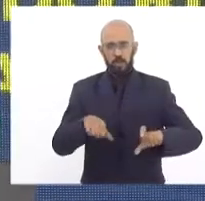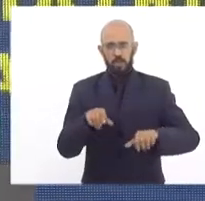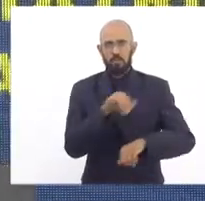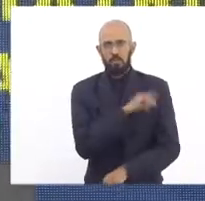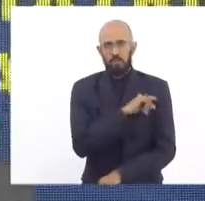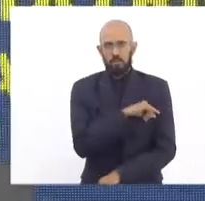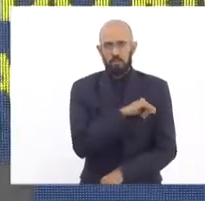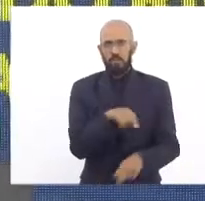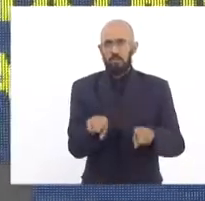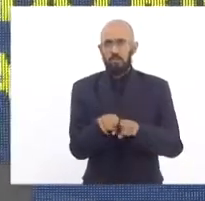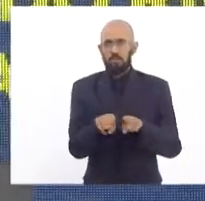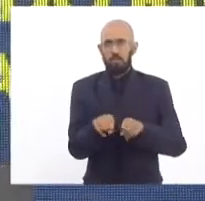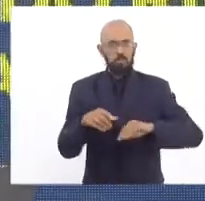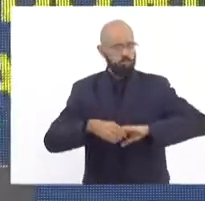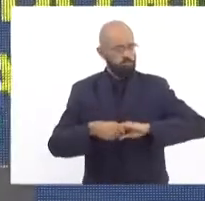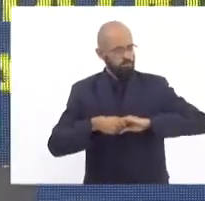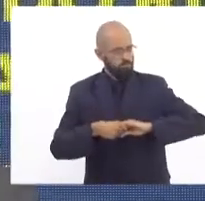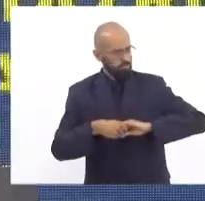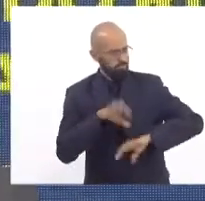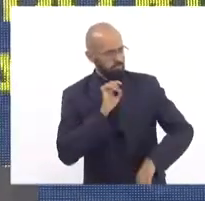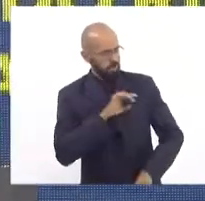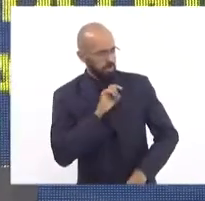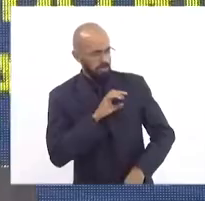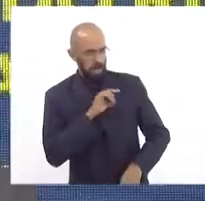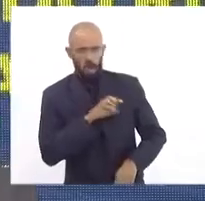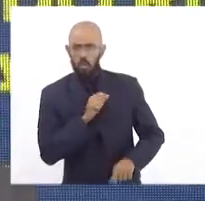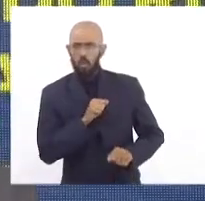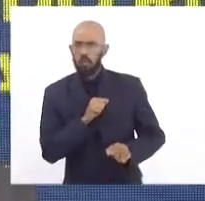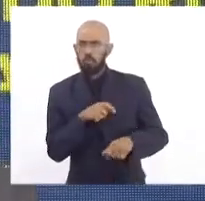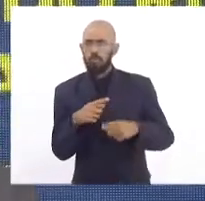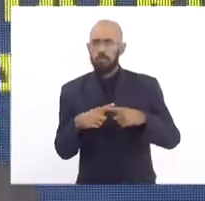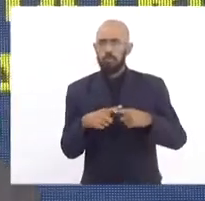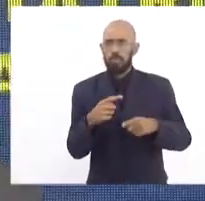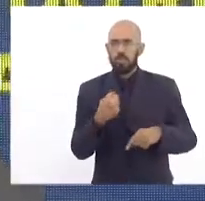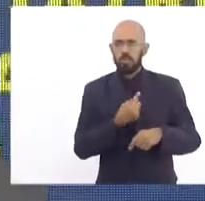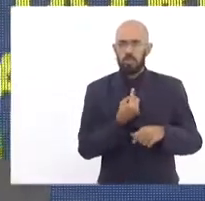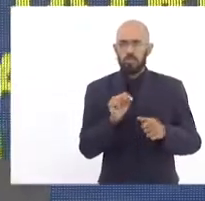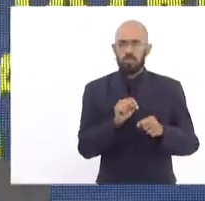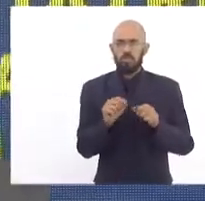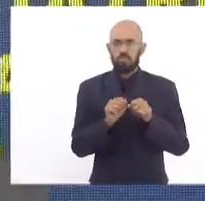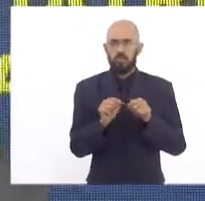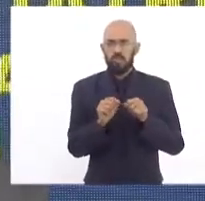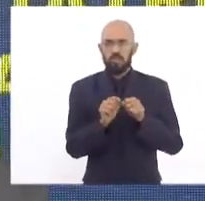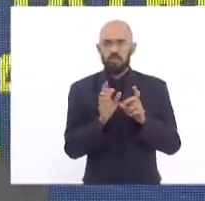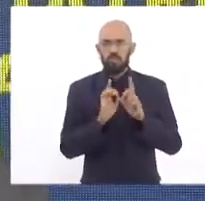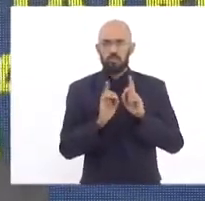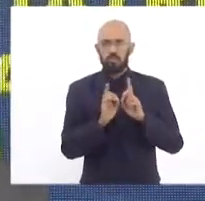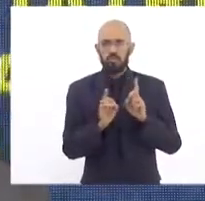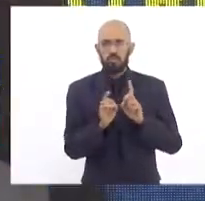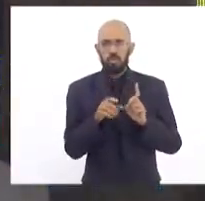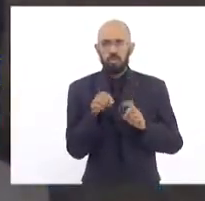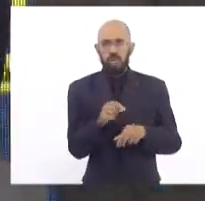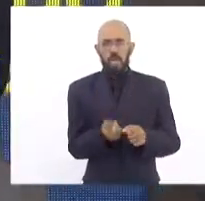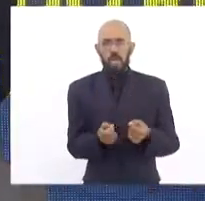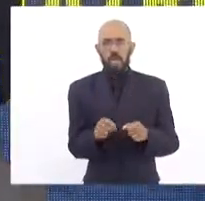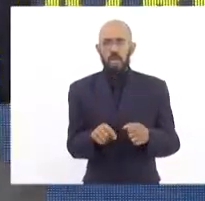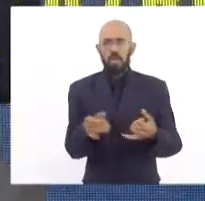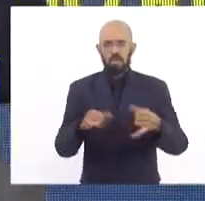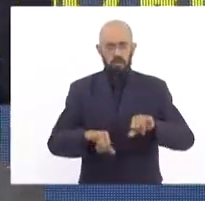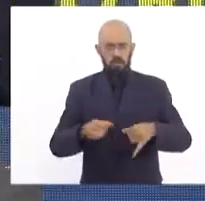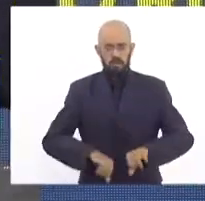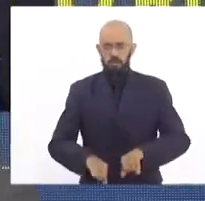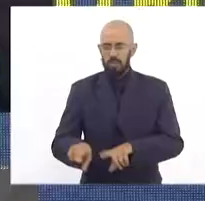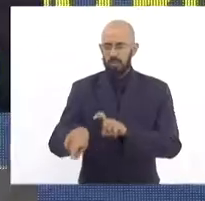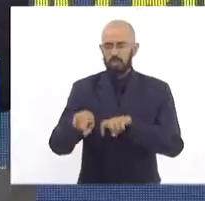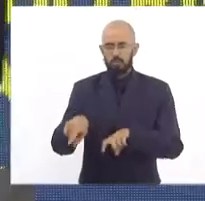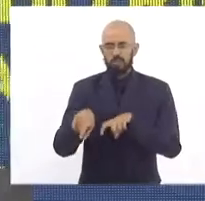governador. Nós estamos entrando numa discussão que é o plano estadual de fertilizantes. Nós